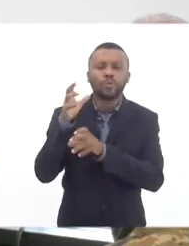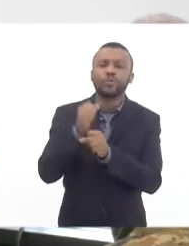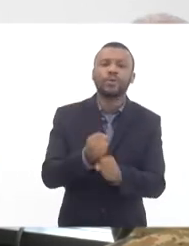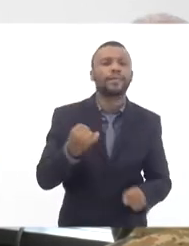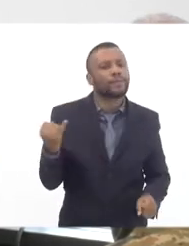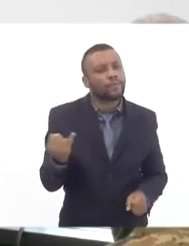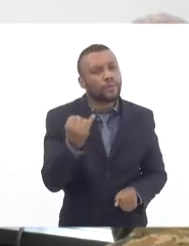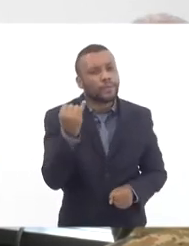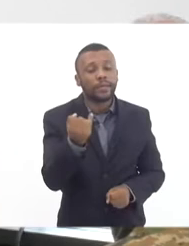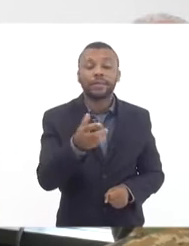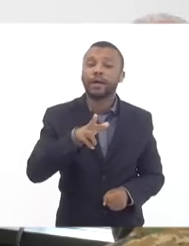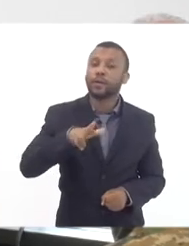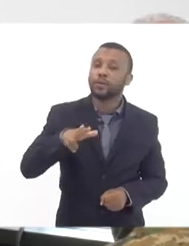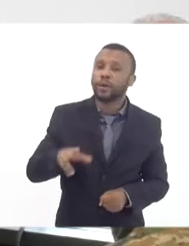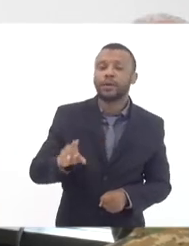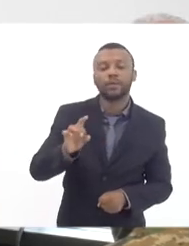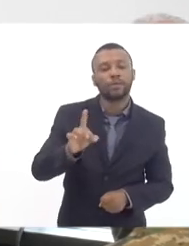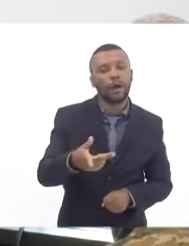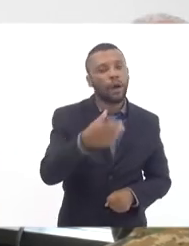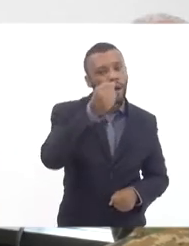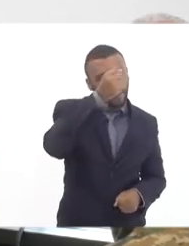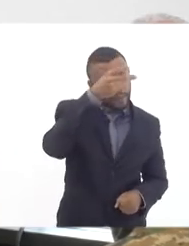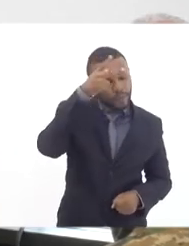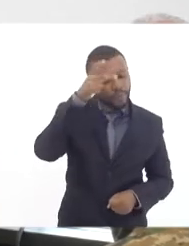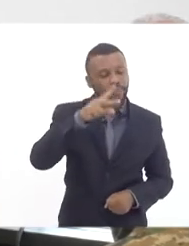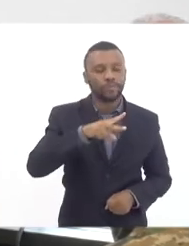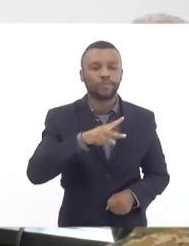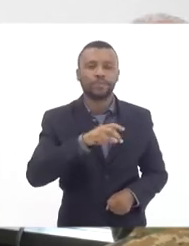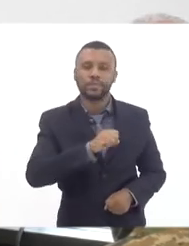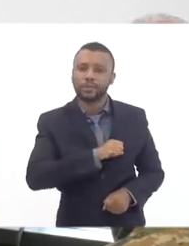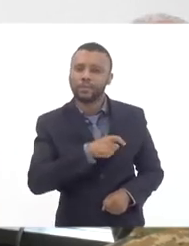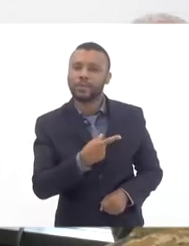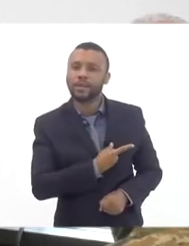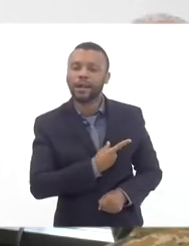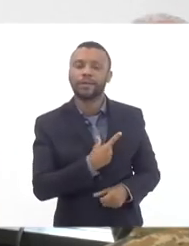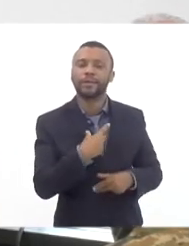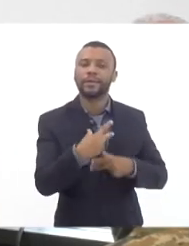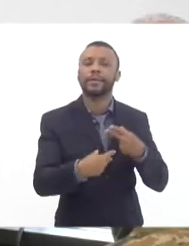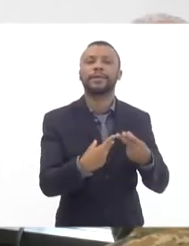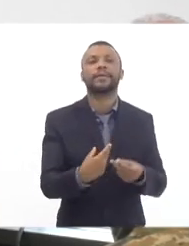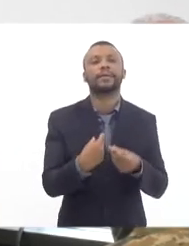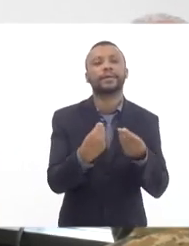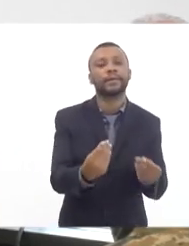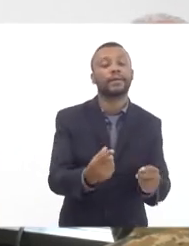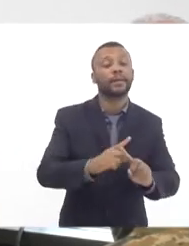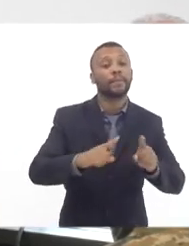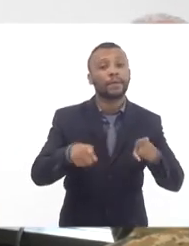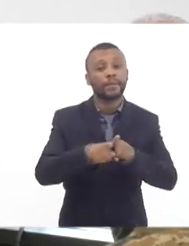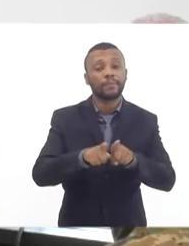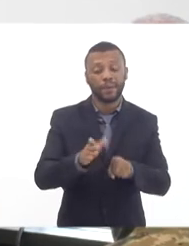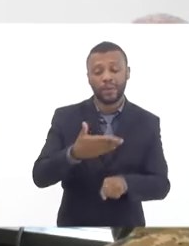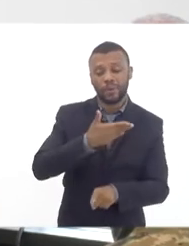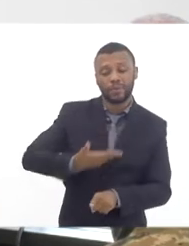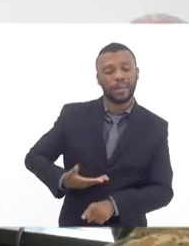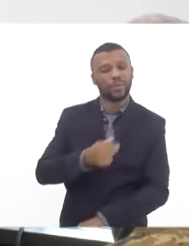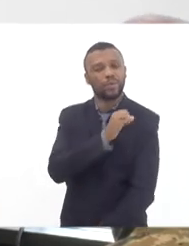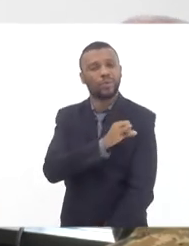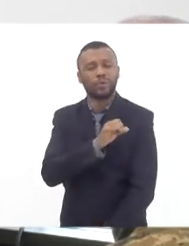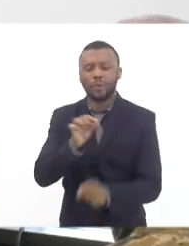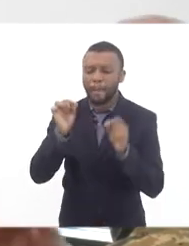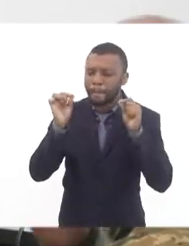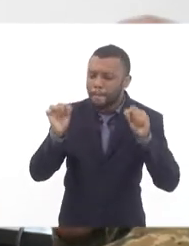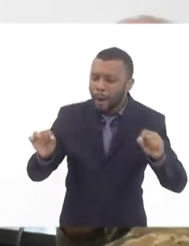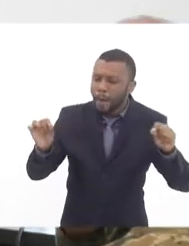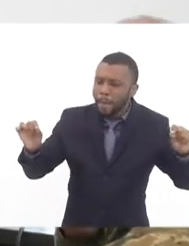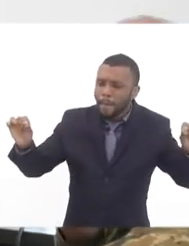não só para o município de São Gonçalo, que ganha um presente também, Ronaldo, mas o próprio Estado do Rio de Janeiro ganha esse presente, uma vez que